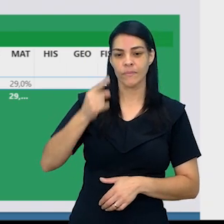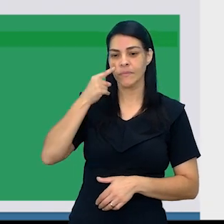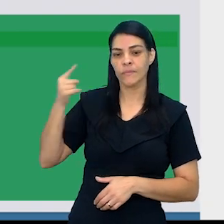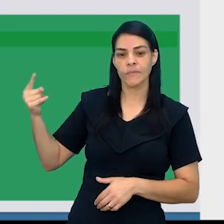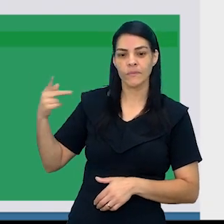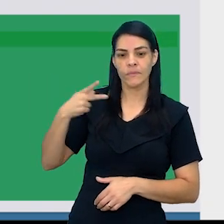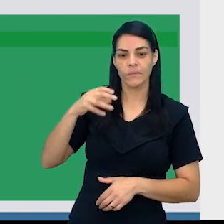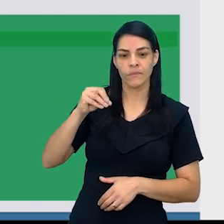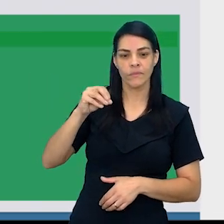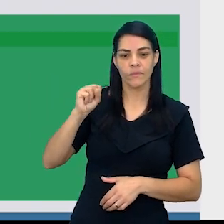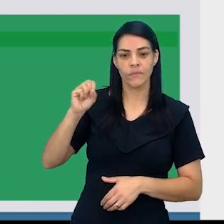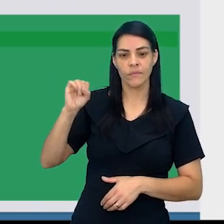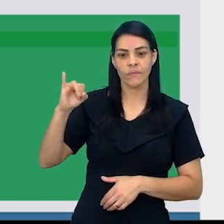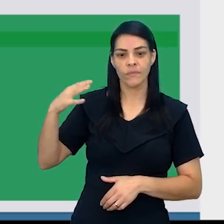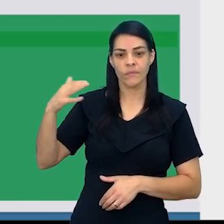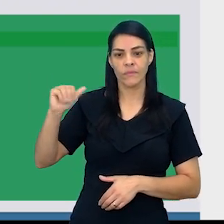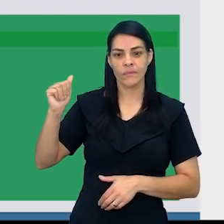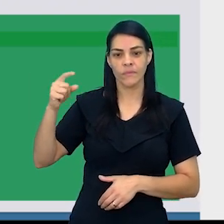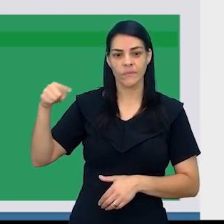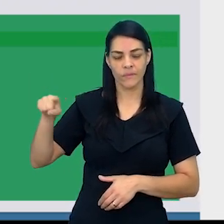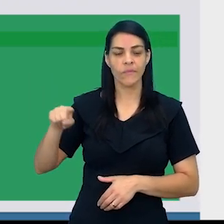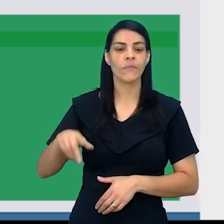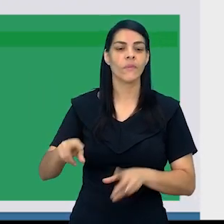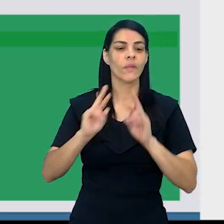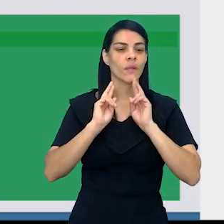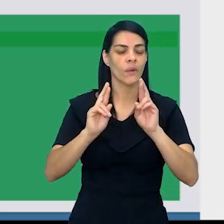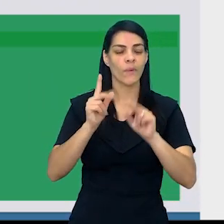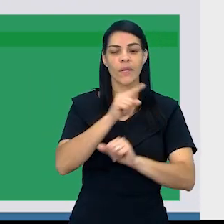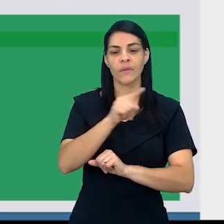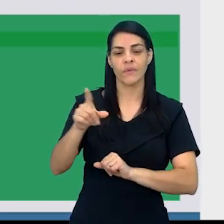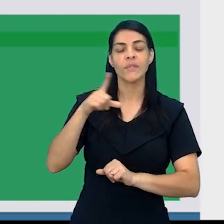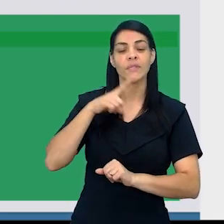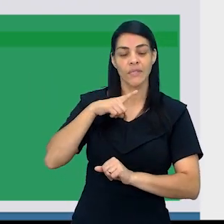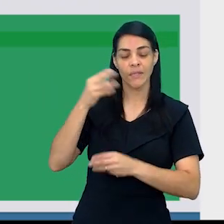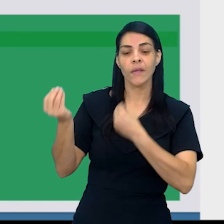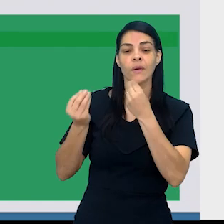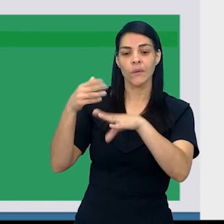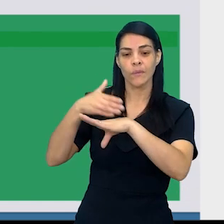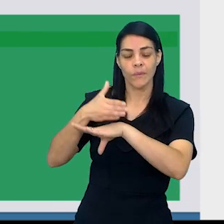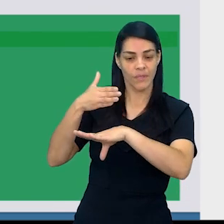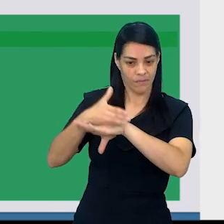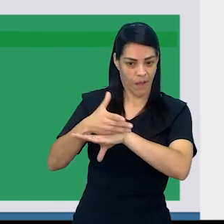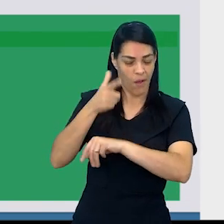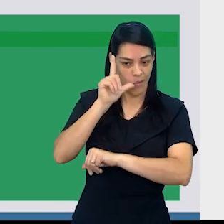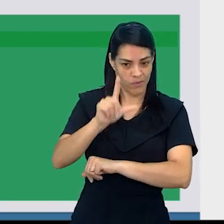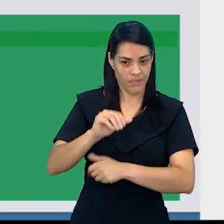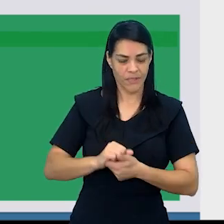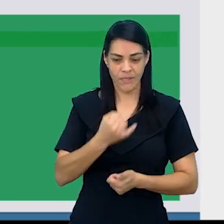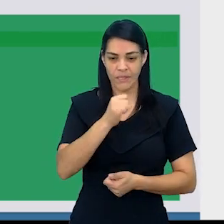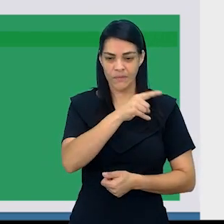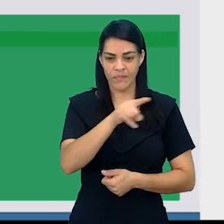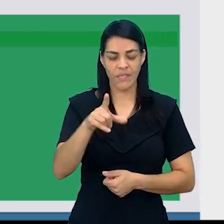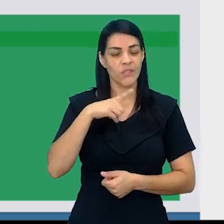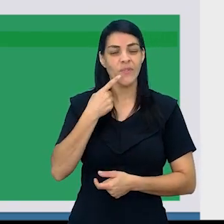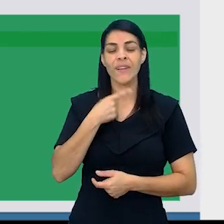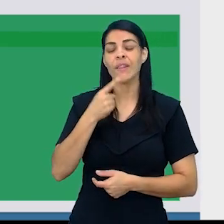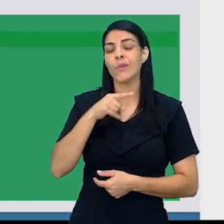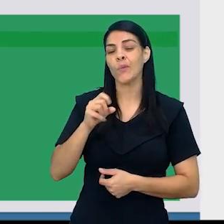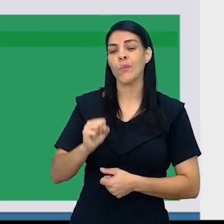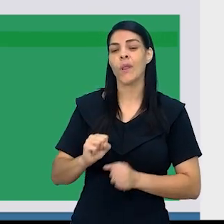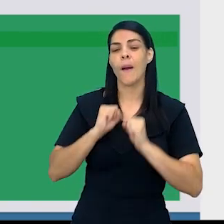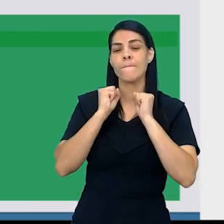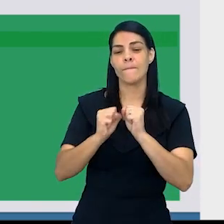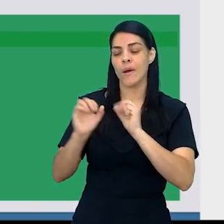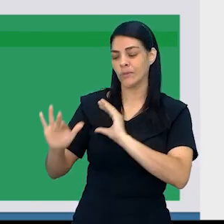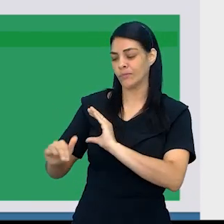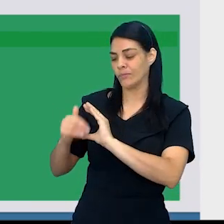posição eu espero que eles tenham também esse esse acesso se vocês tiverem aí alguma dúvida também pode